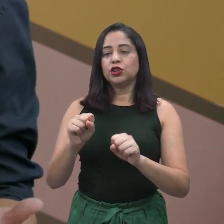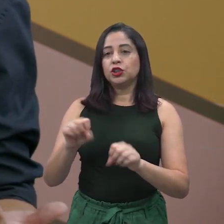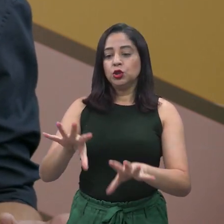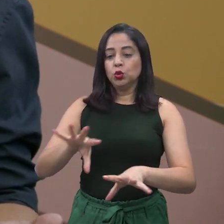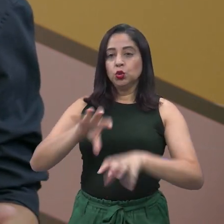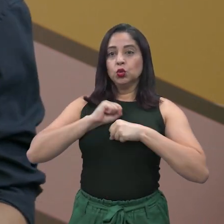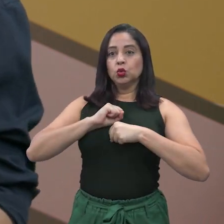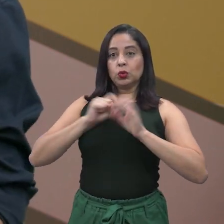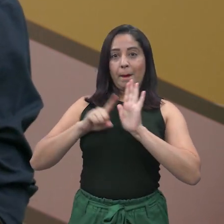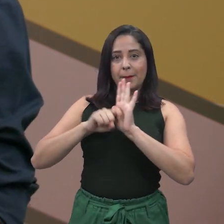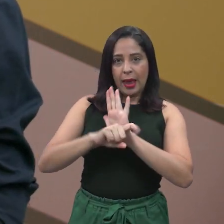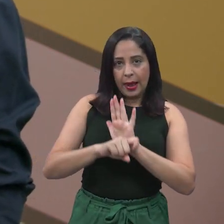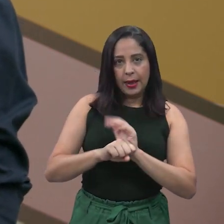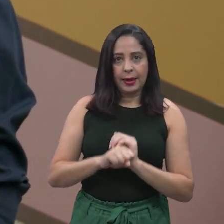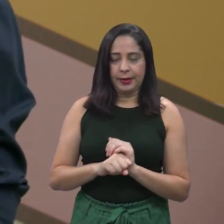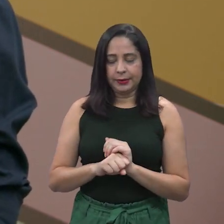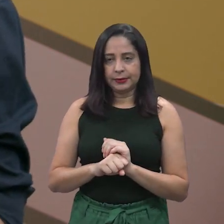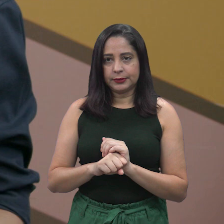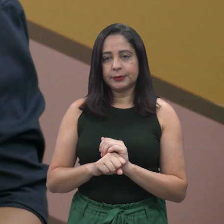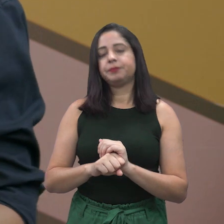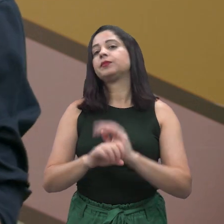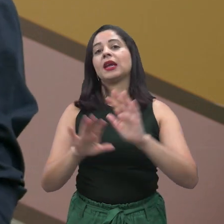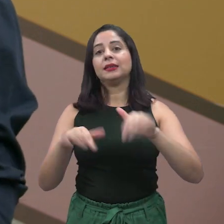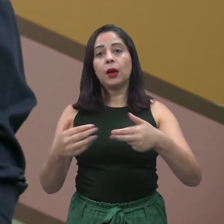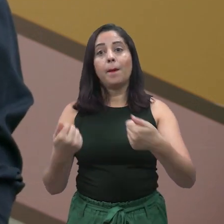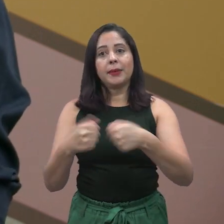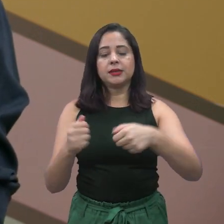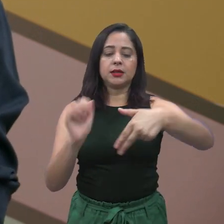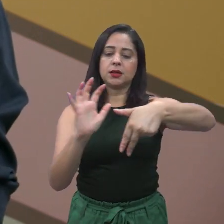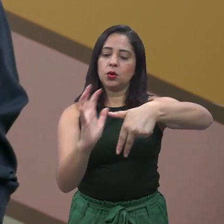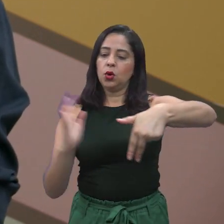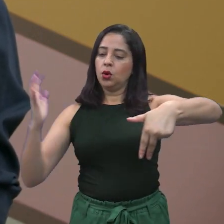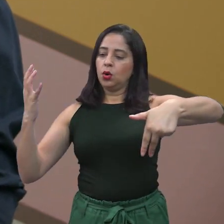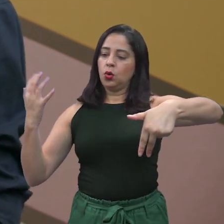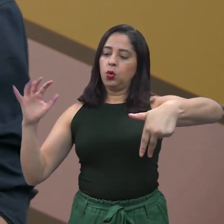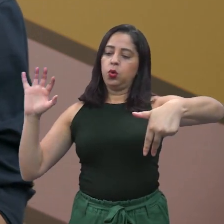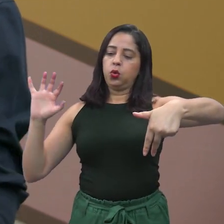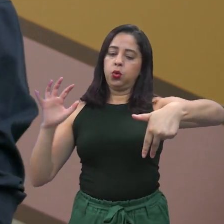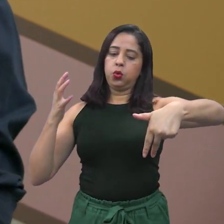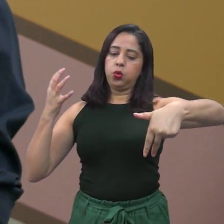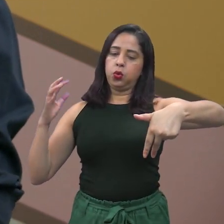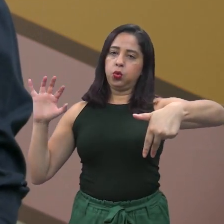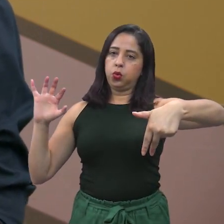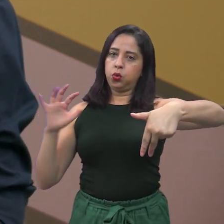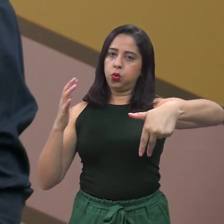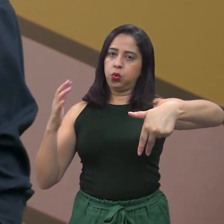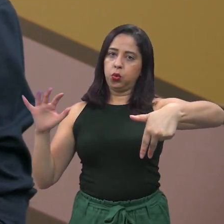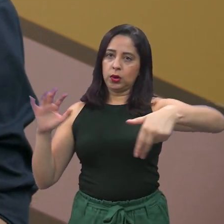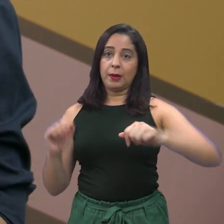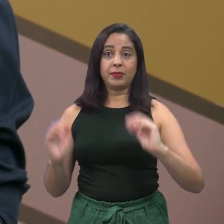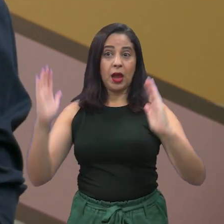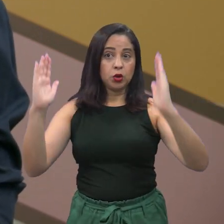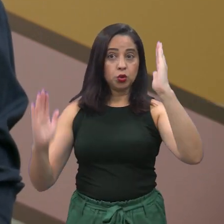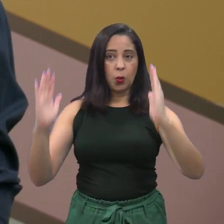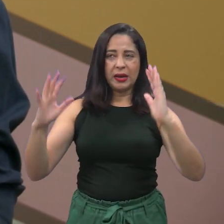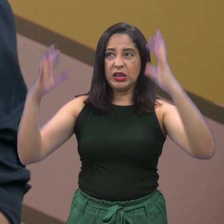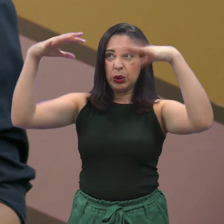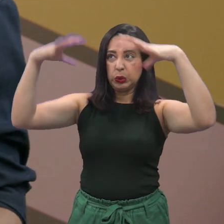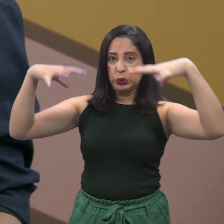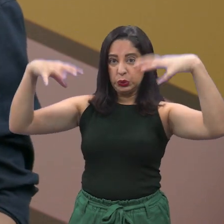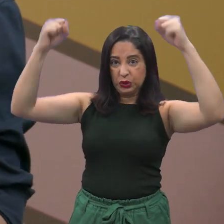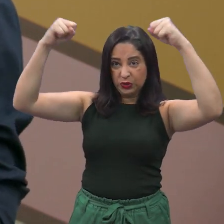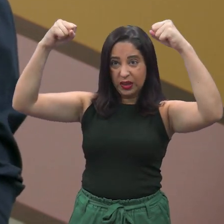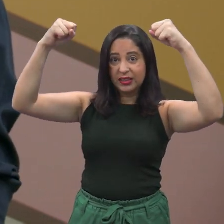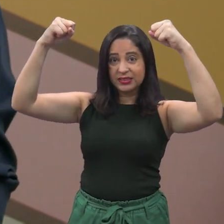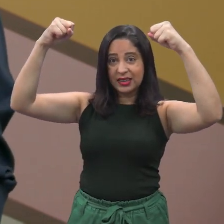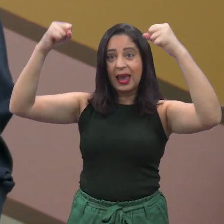também na época da estiagem, falando muito da umidificação, porque temos um inverno com uma umidade que cai muito, então uma época de estiagem muito rigorosa, e